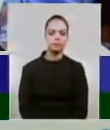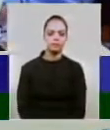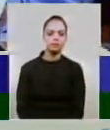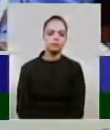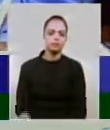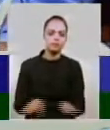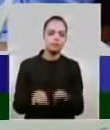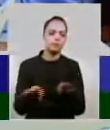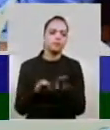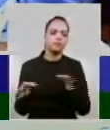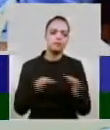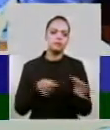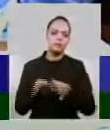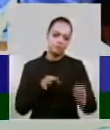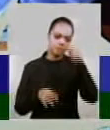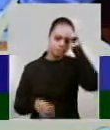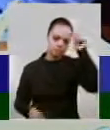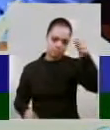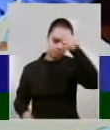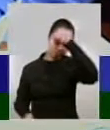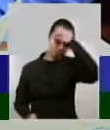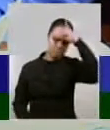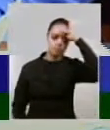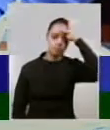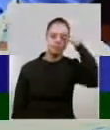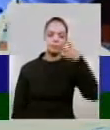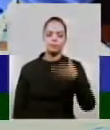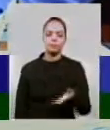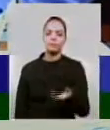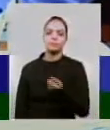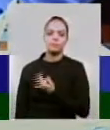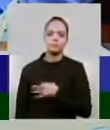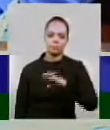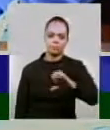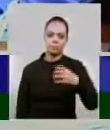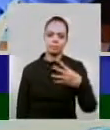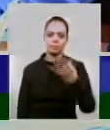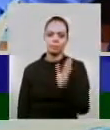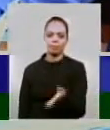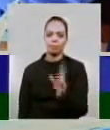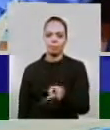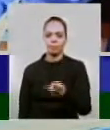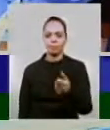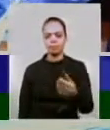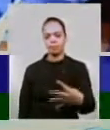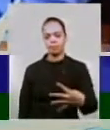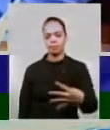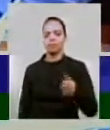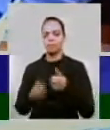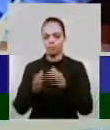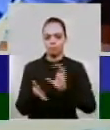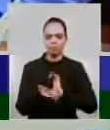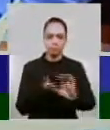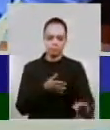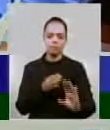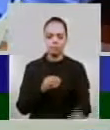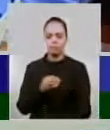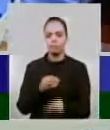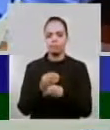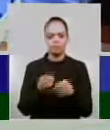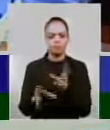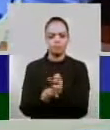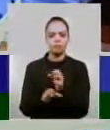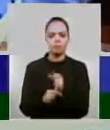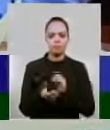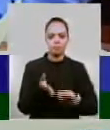Ainda, projeto do prefeito municipal, número 94 de 2014, que abre crédito suplementar no